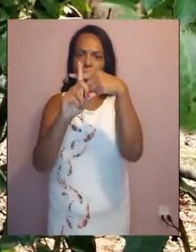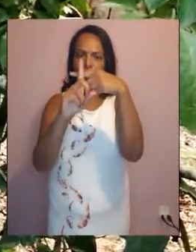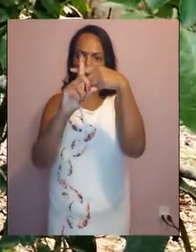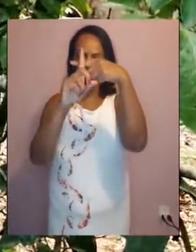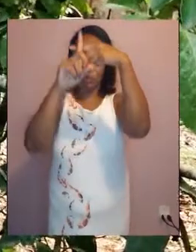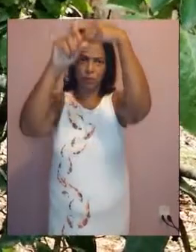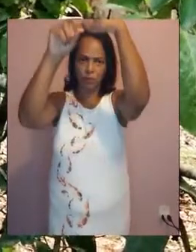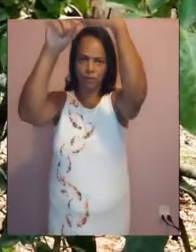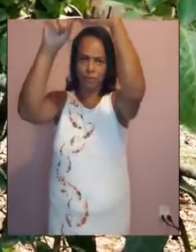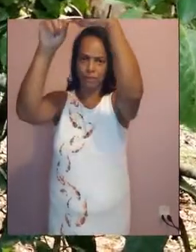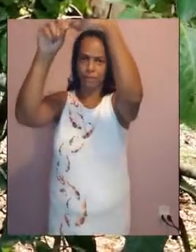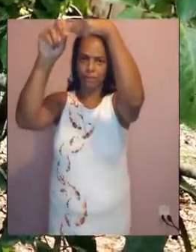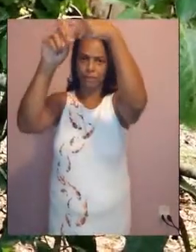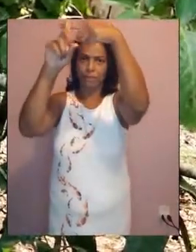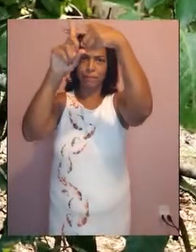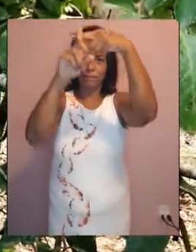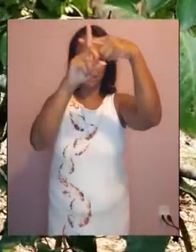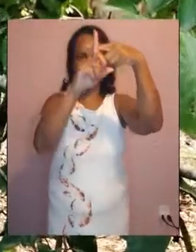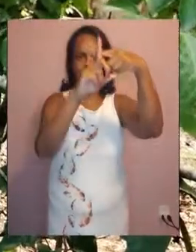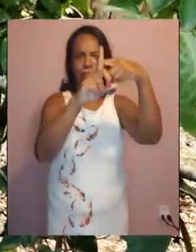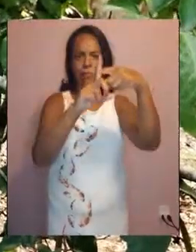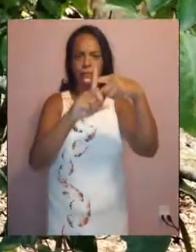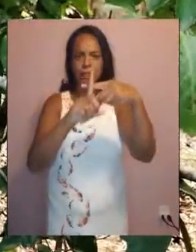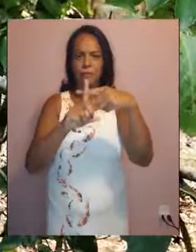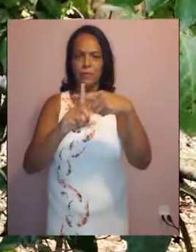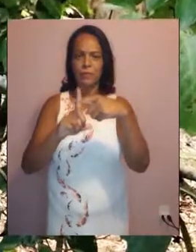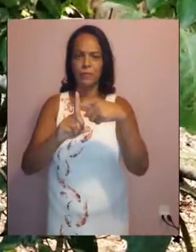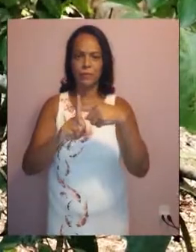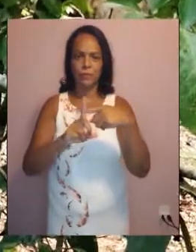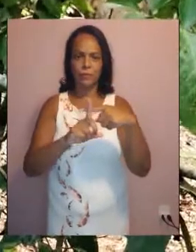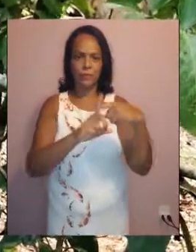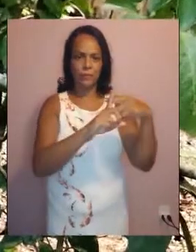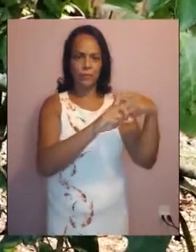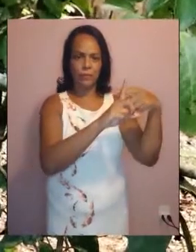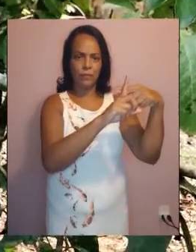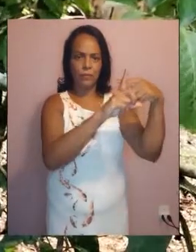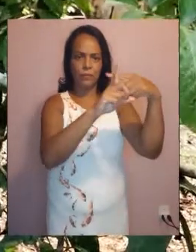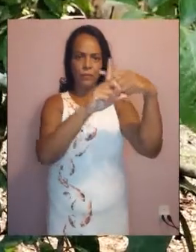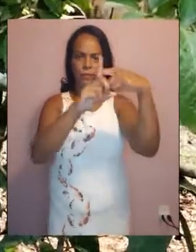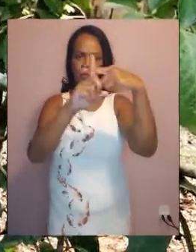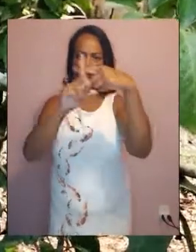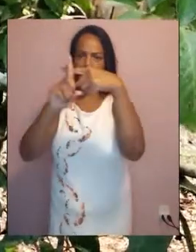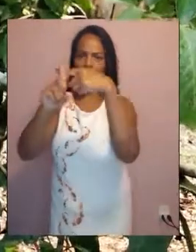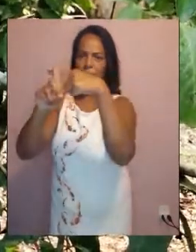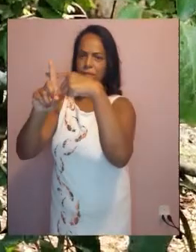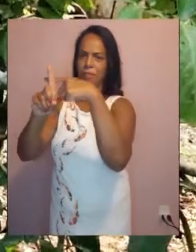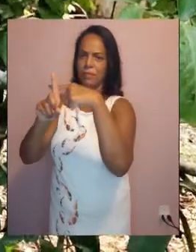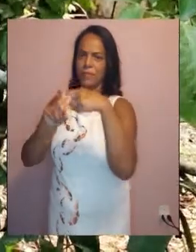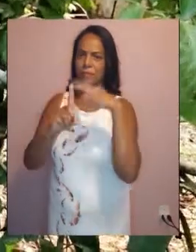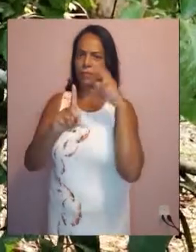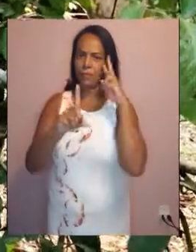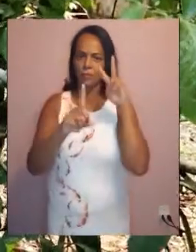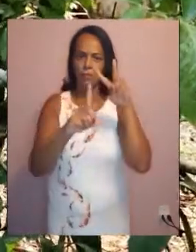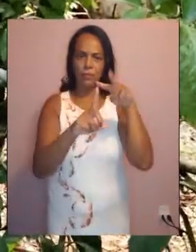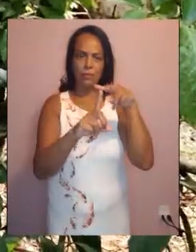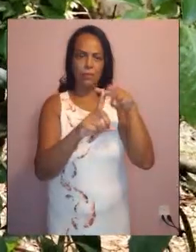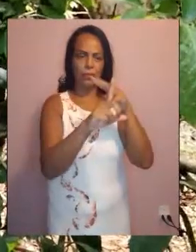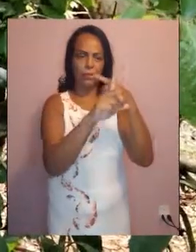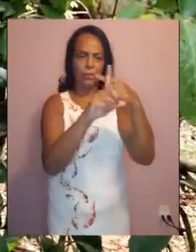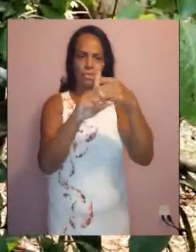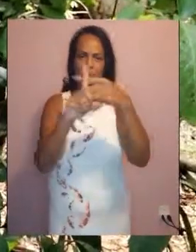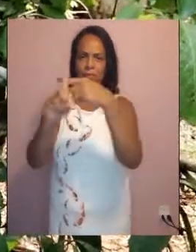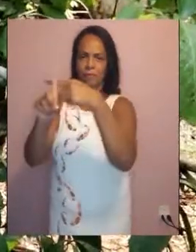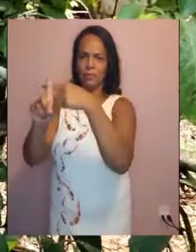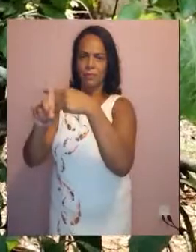cruz que vinha descendo, e aquela cruz passava aqui, ele olhando para aquela cruz,